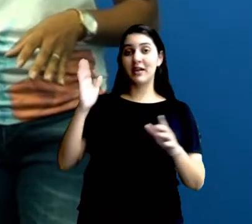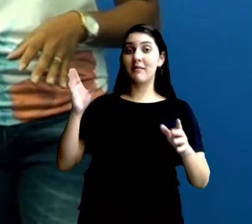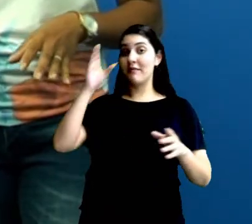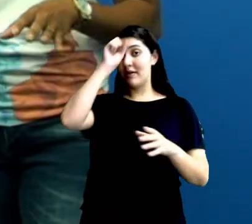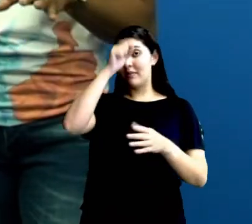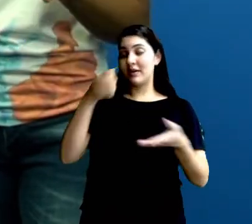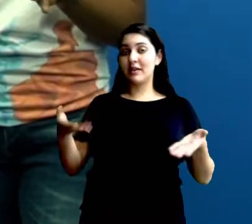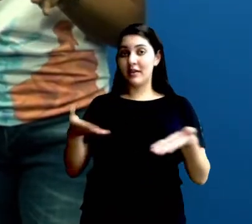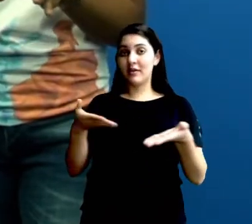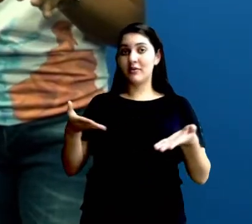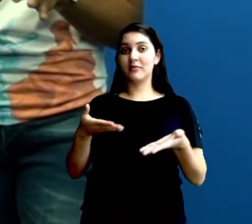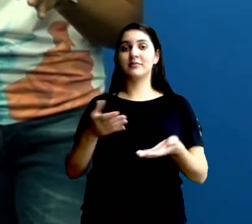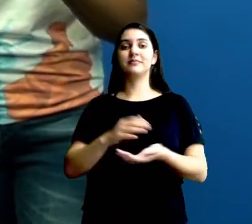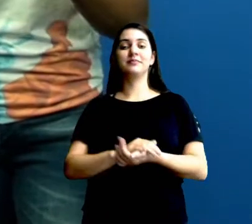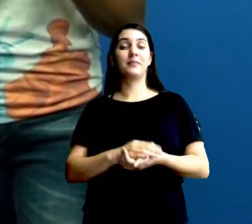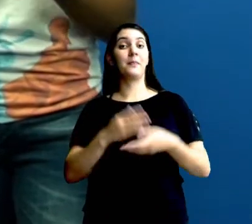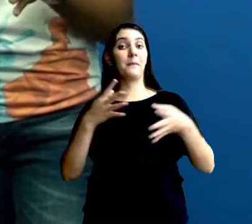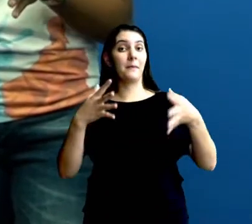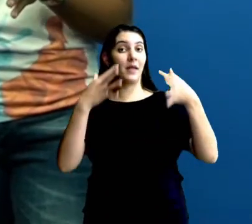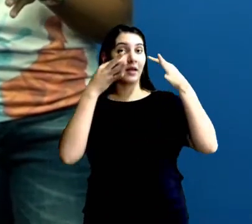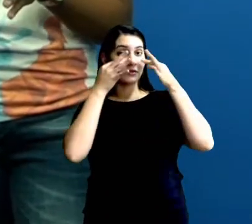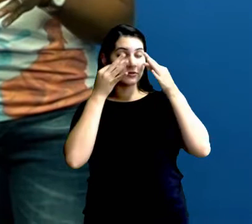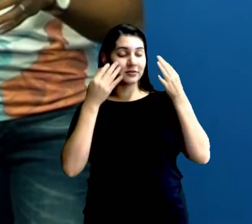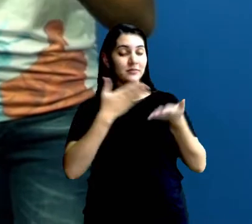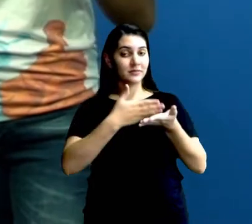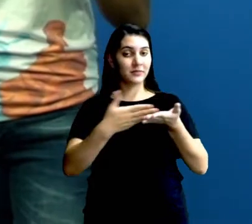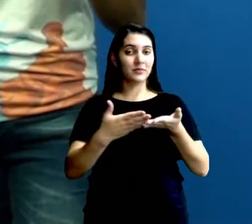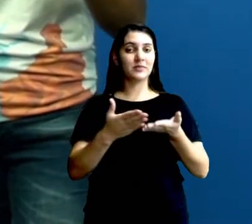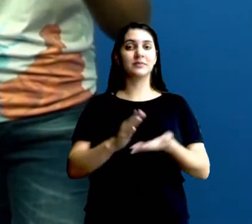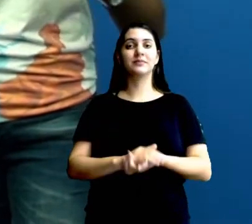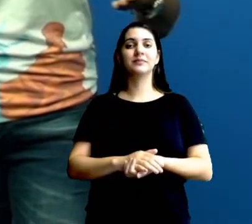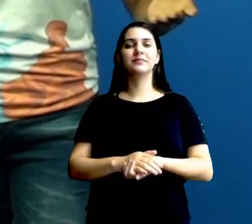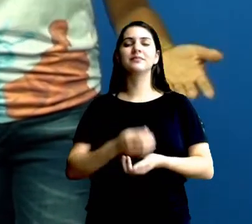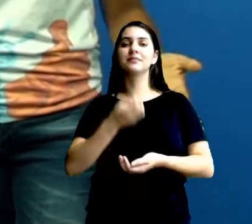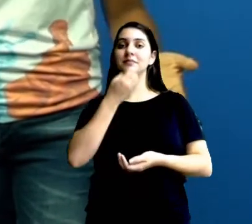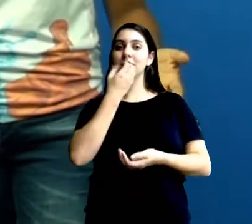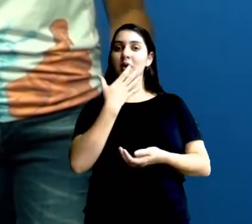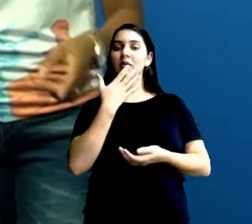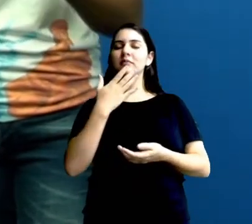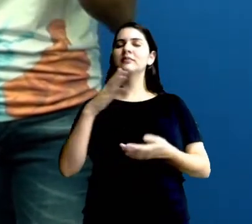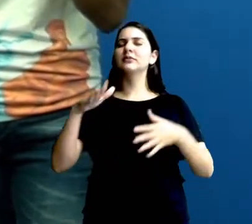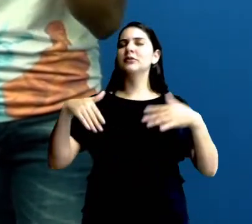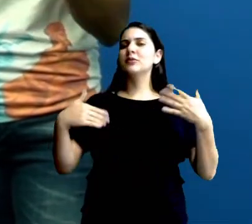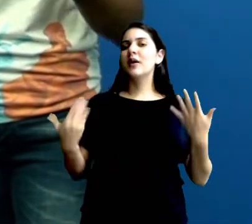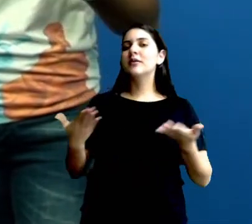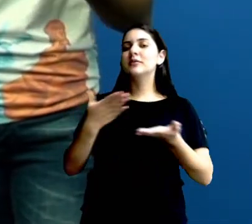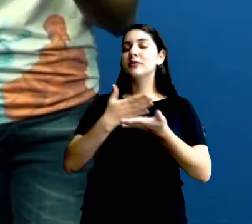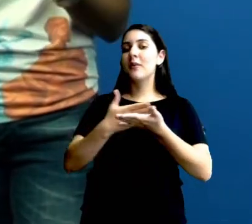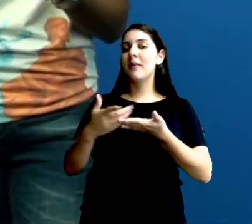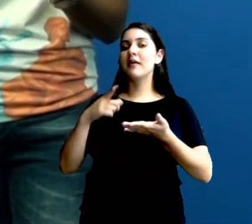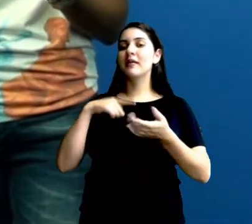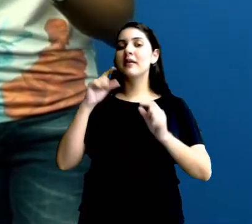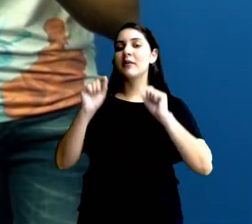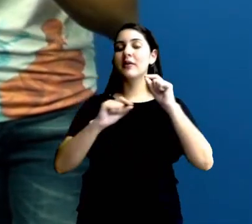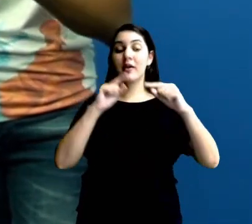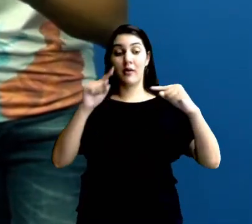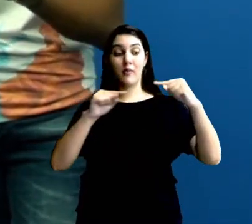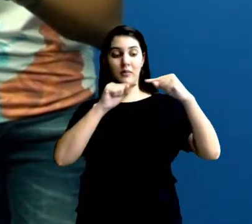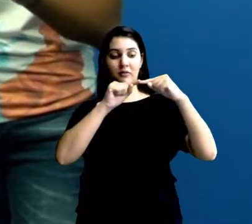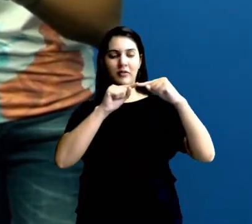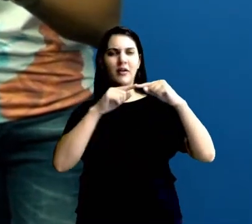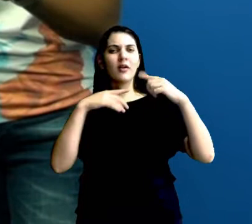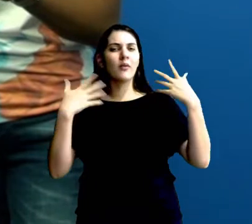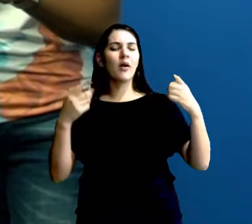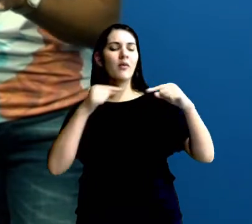aprender agora. Então, fica ligado, porque está começando. Bom, mas quando a gente começa, a gente precisa ter o quê? Um objetivo. E qual